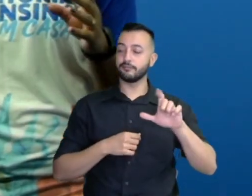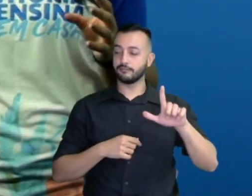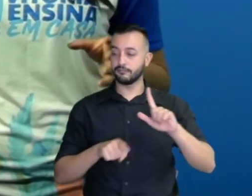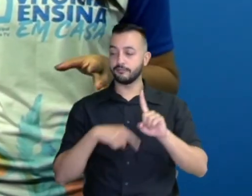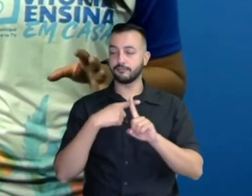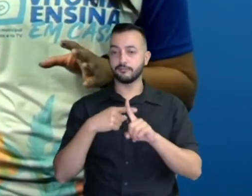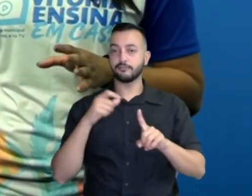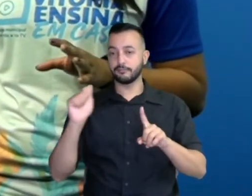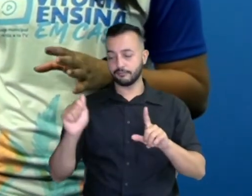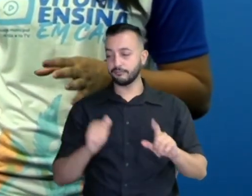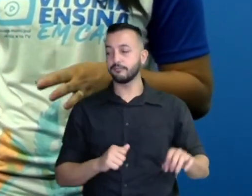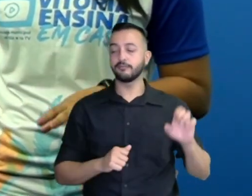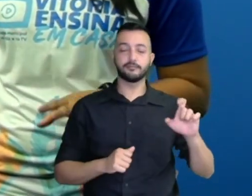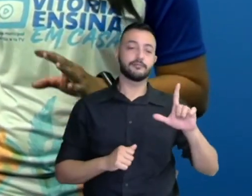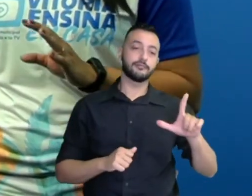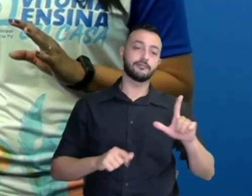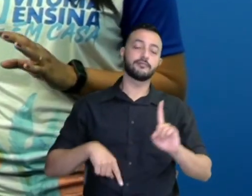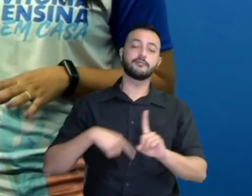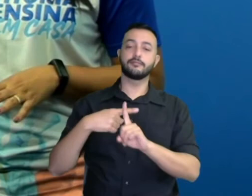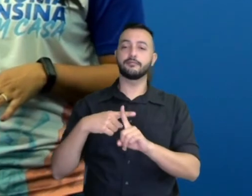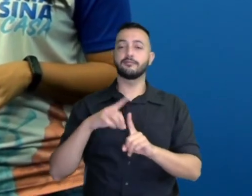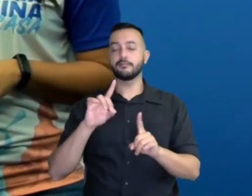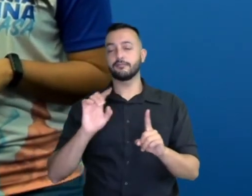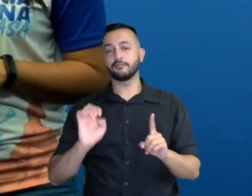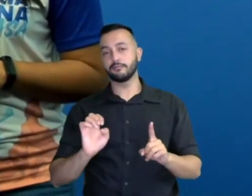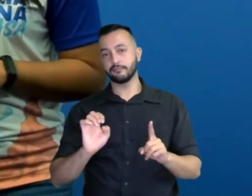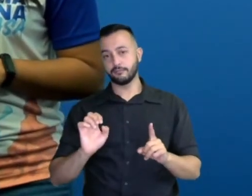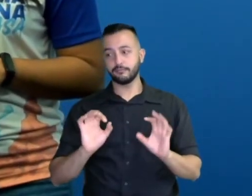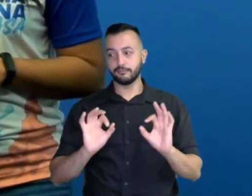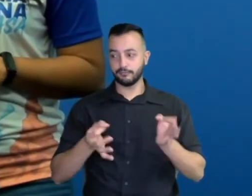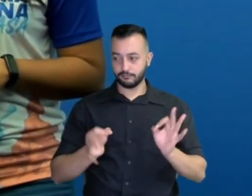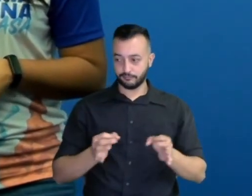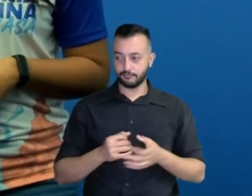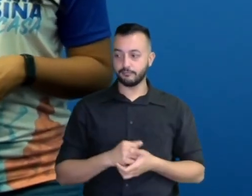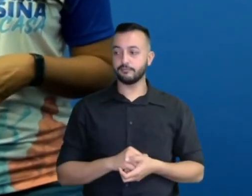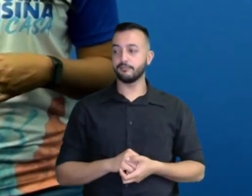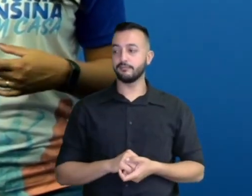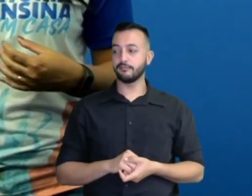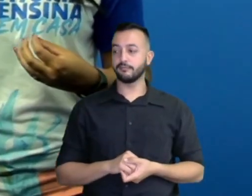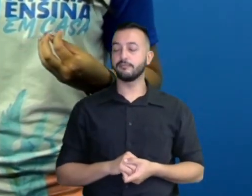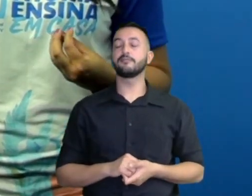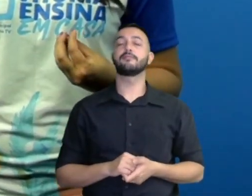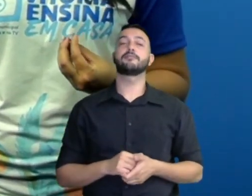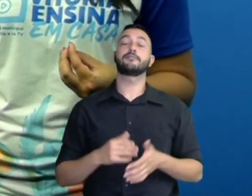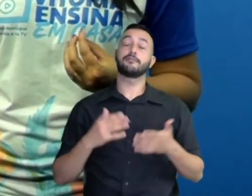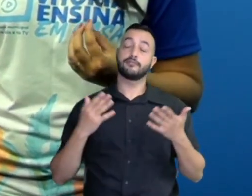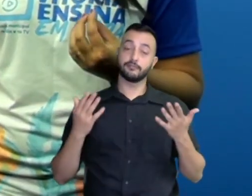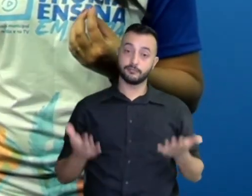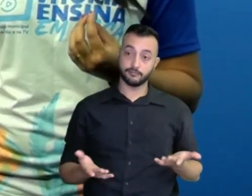o artigo el mais a preposição de, tá certo? E a